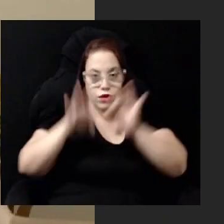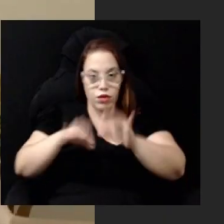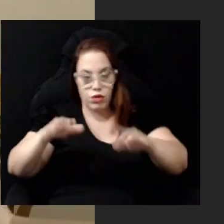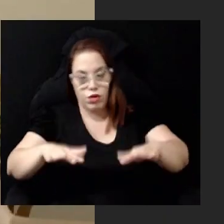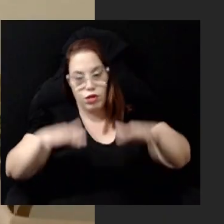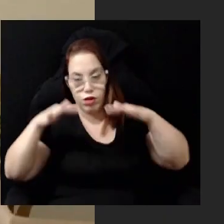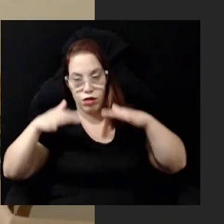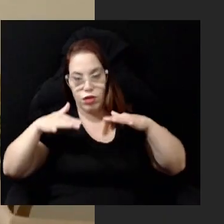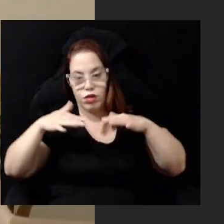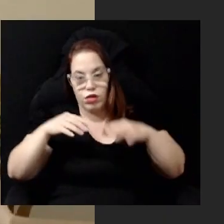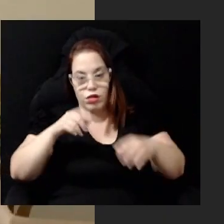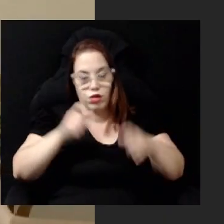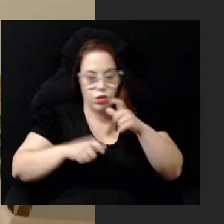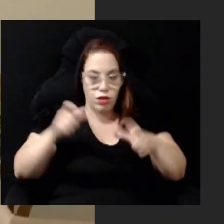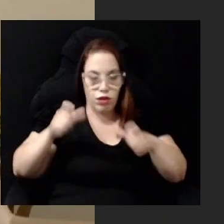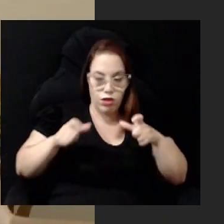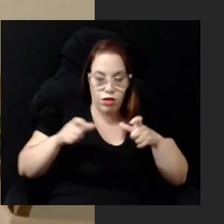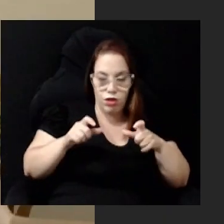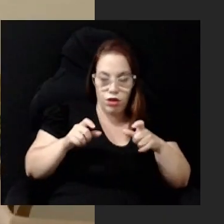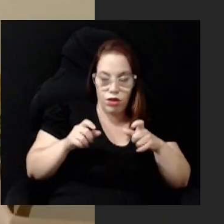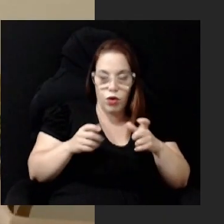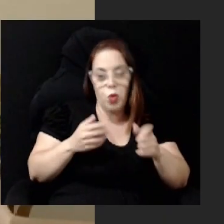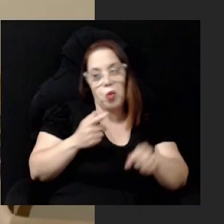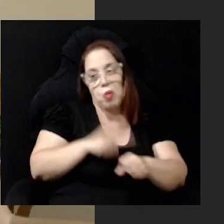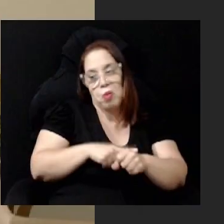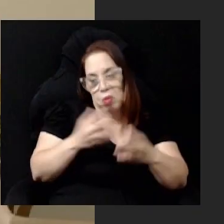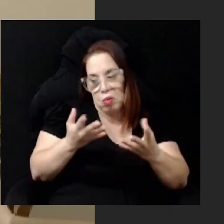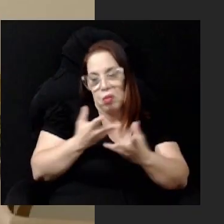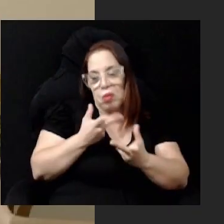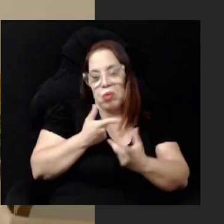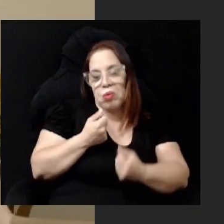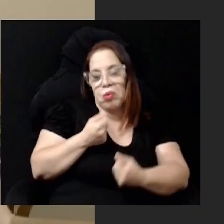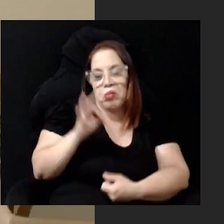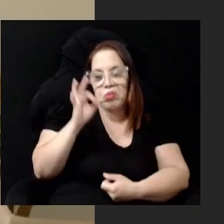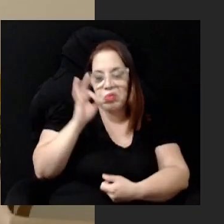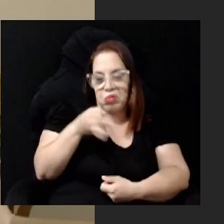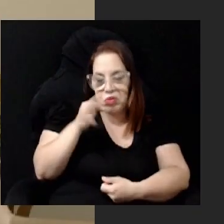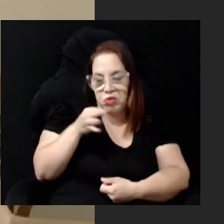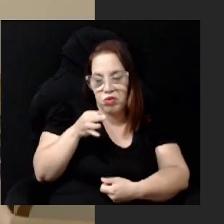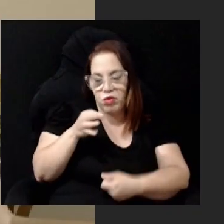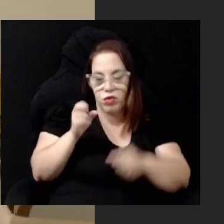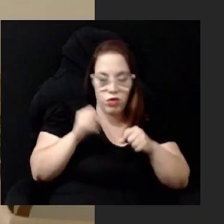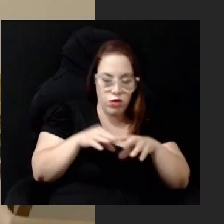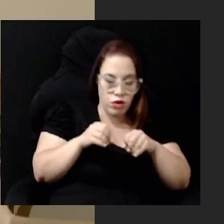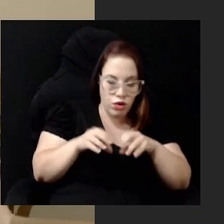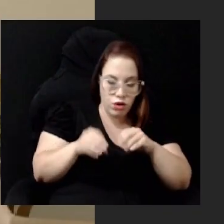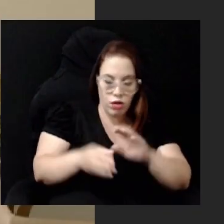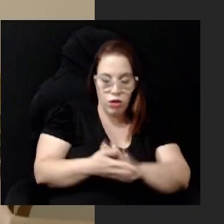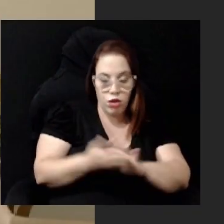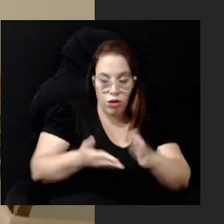pessoas, realmente é um tempo valioso e que nos permite exercer essa